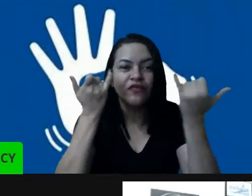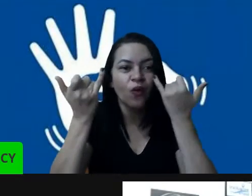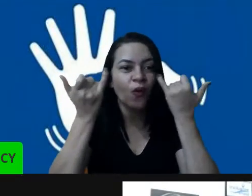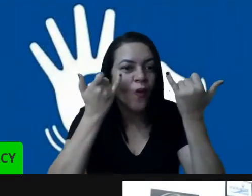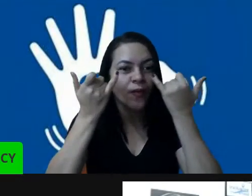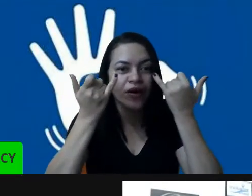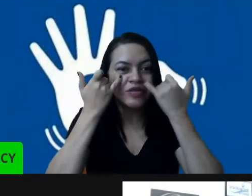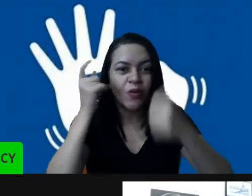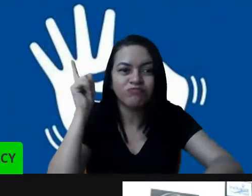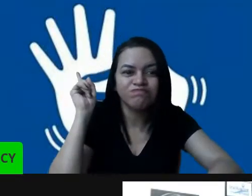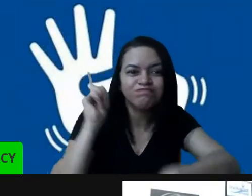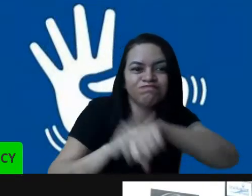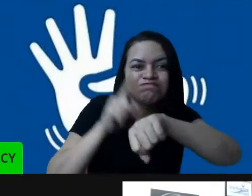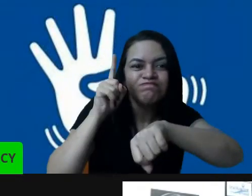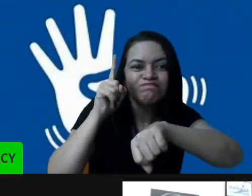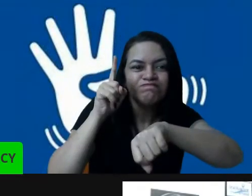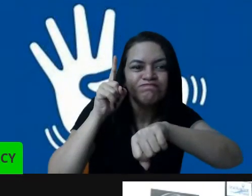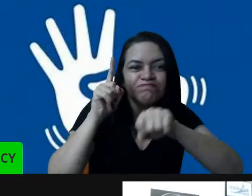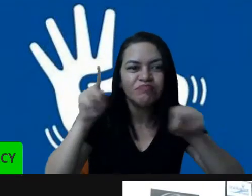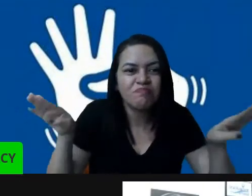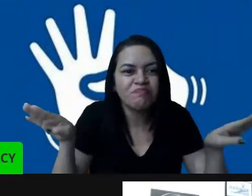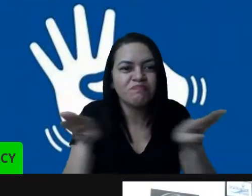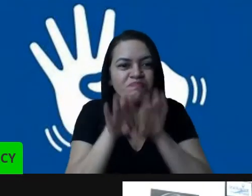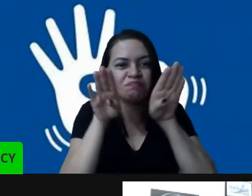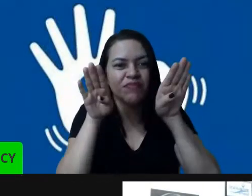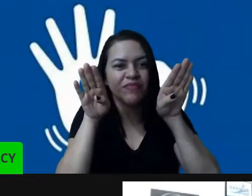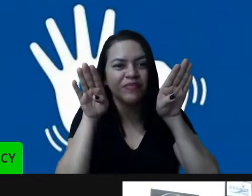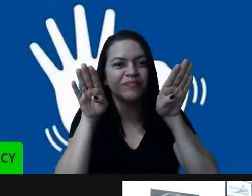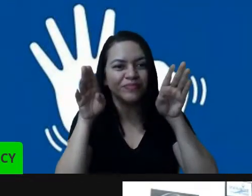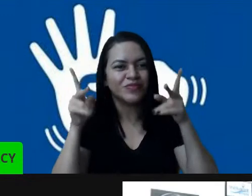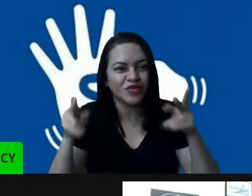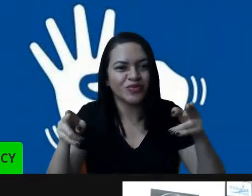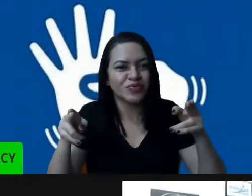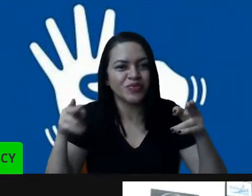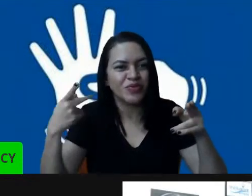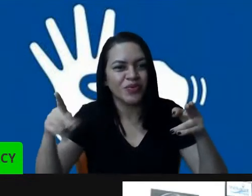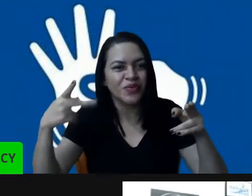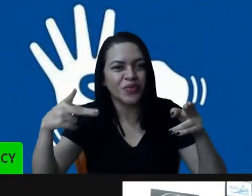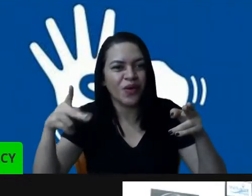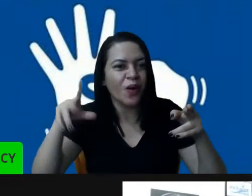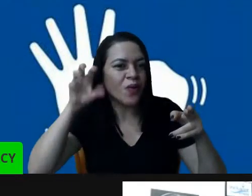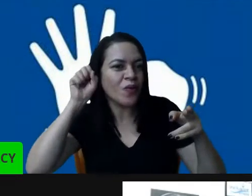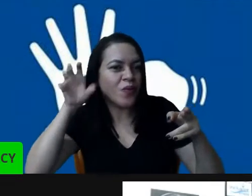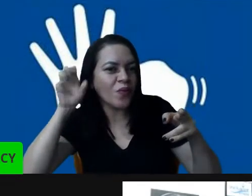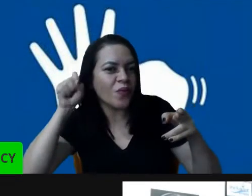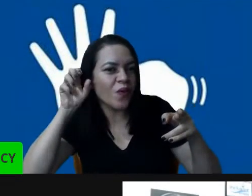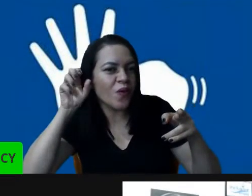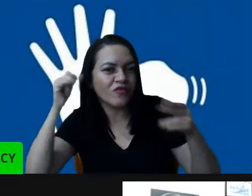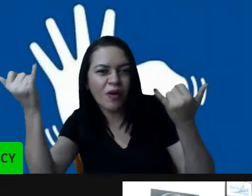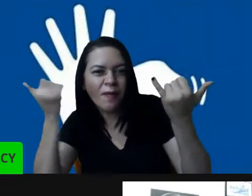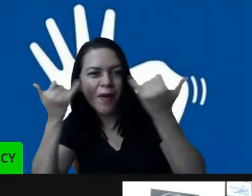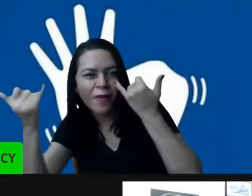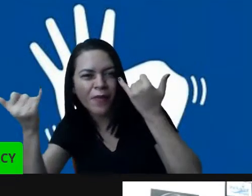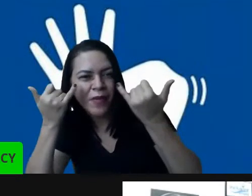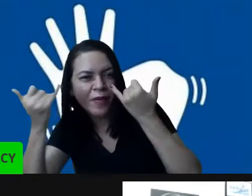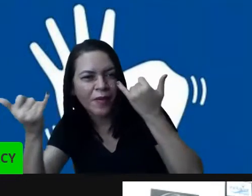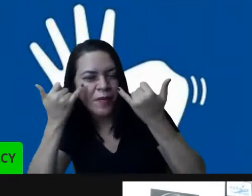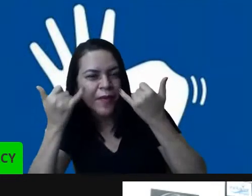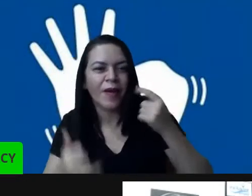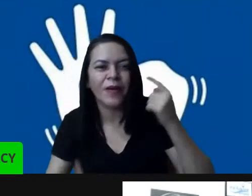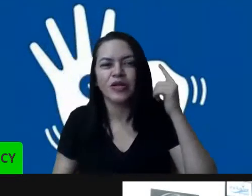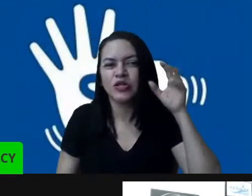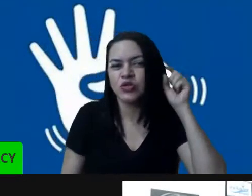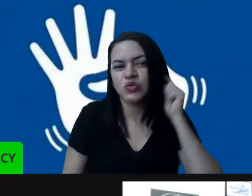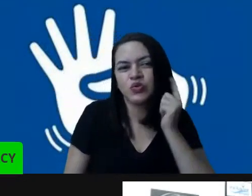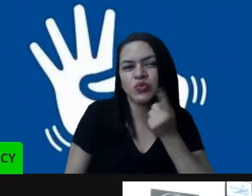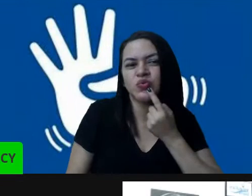real, no mesmo tempo em que pessoas que não são surdas e pessoas que não são cegas, conseguem alcançar essa